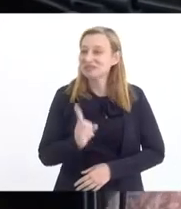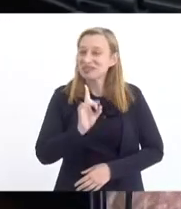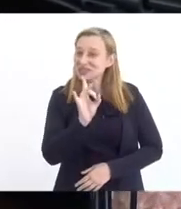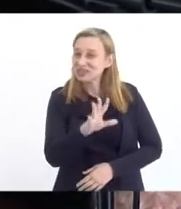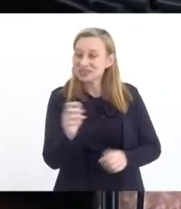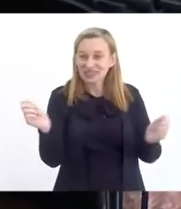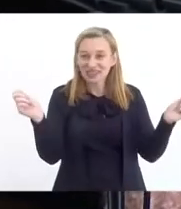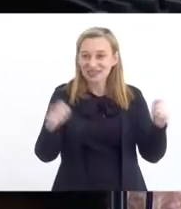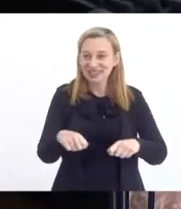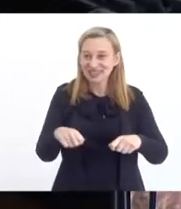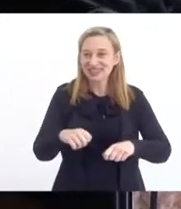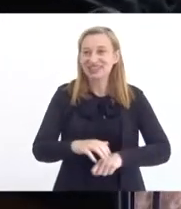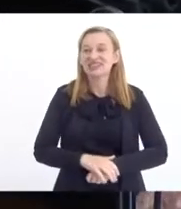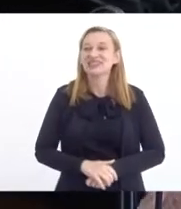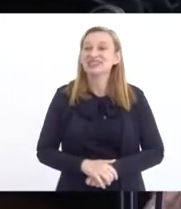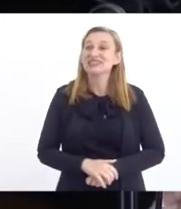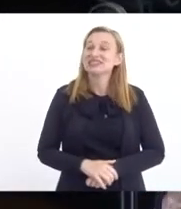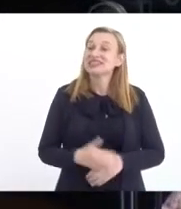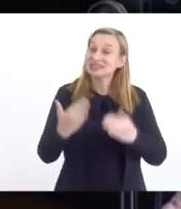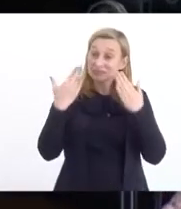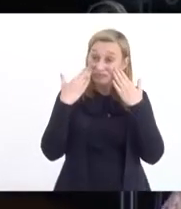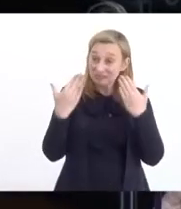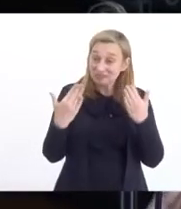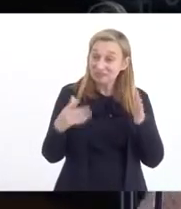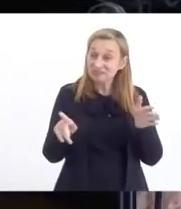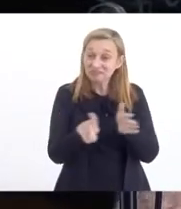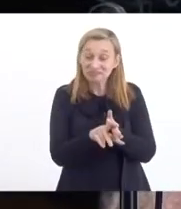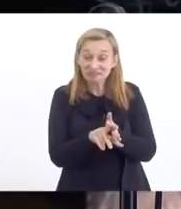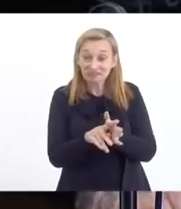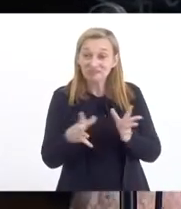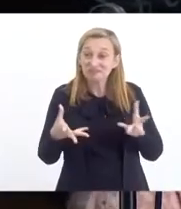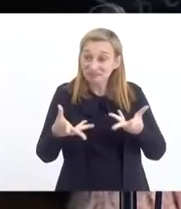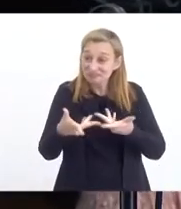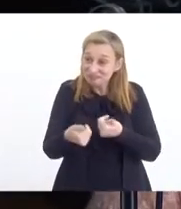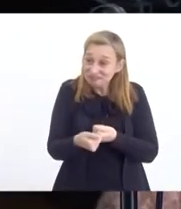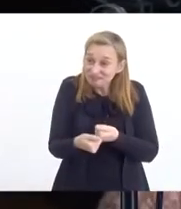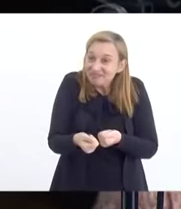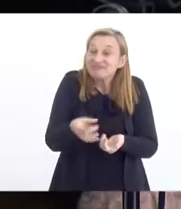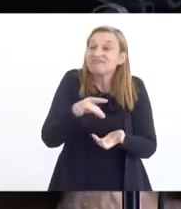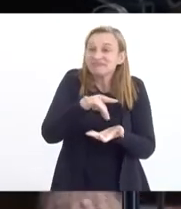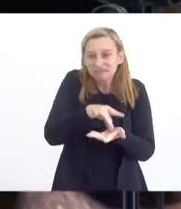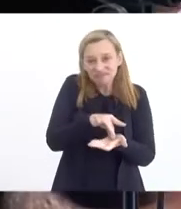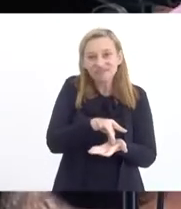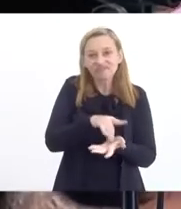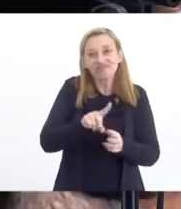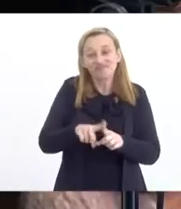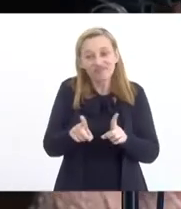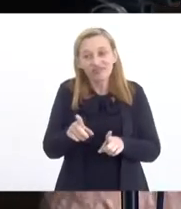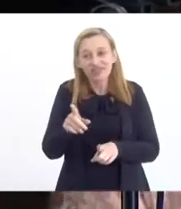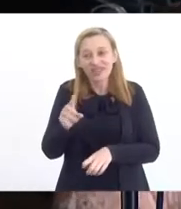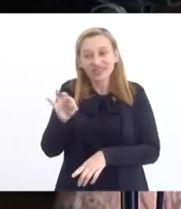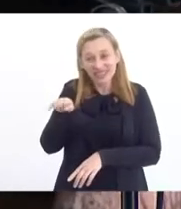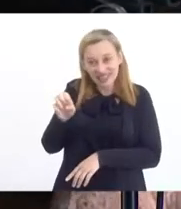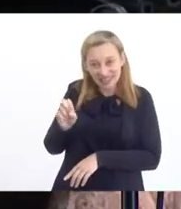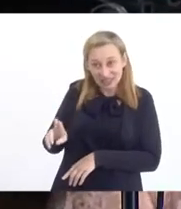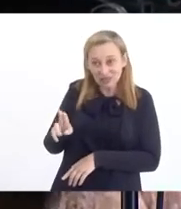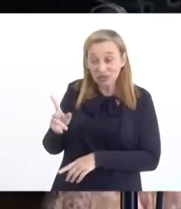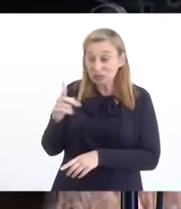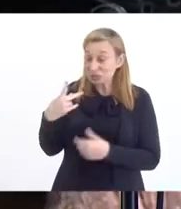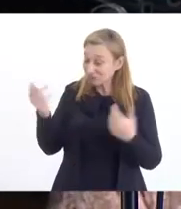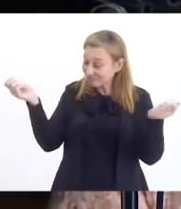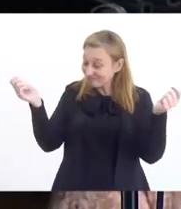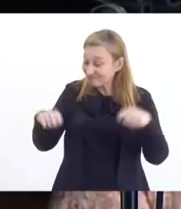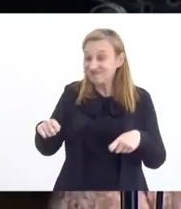pela capacidade de apresentar um projeto dessa magnitude que se torna realidade, mas, como disse o Teseu, a sua